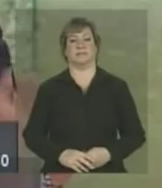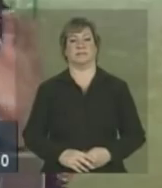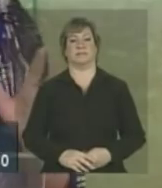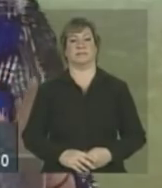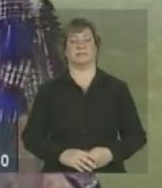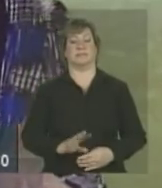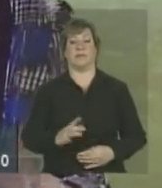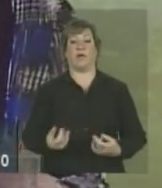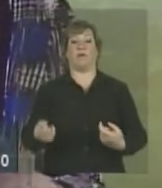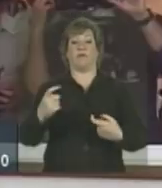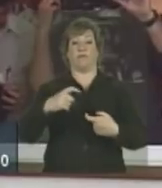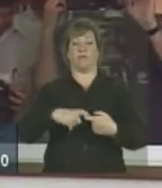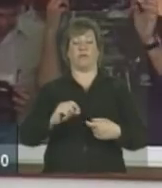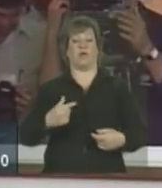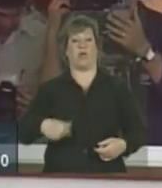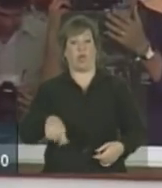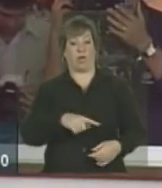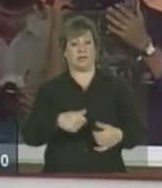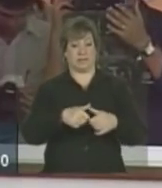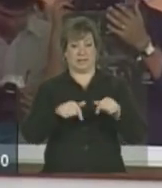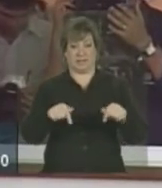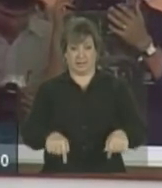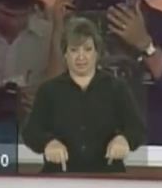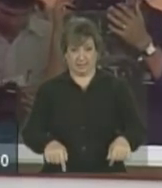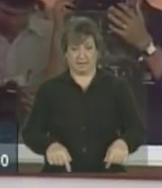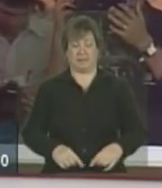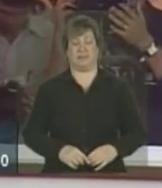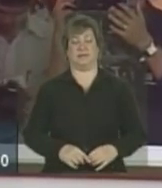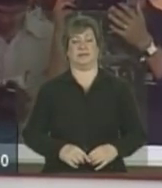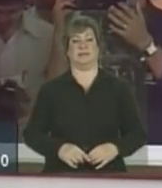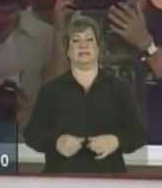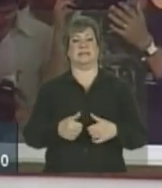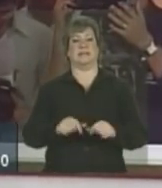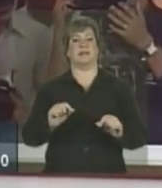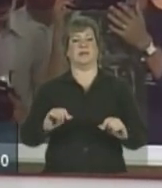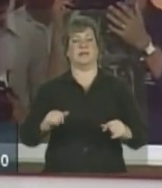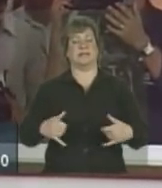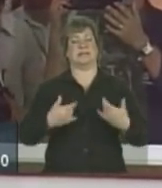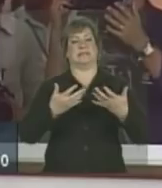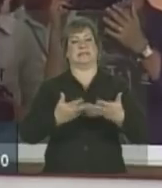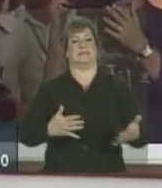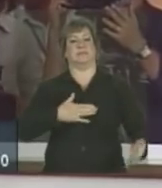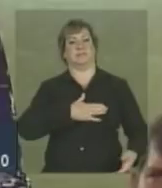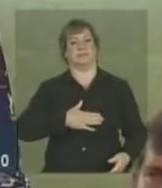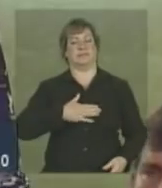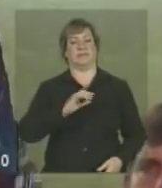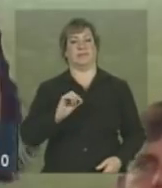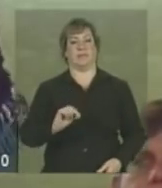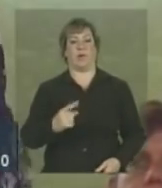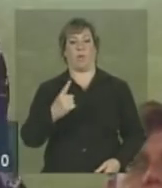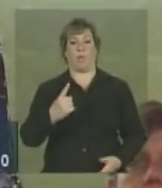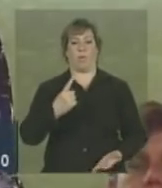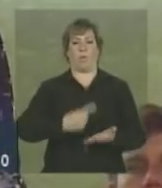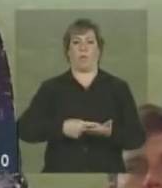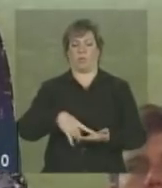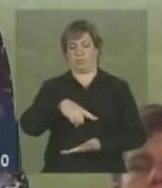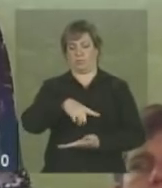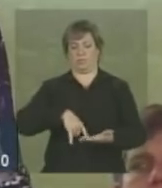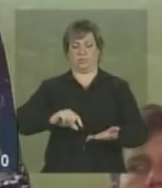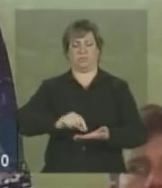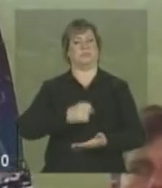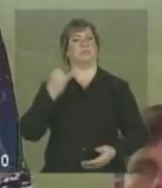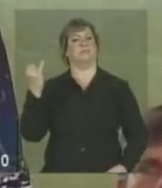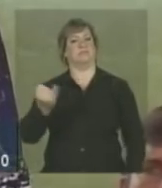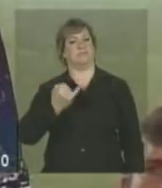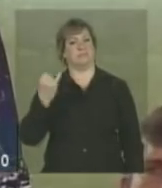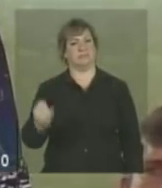Mas, voltando, nós estamos aqui para celebrar o que eu considero um acordo virtuoso.